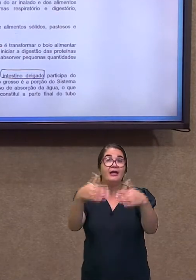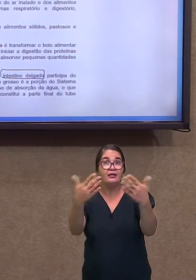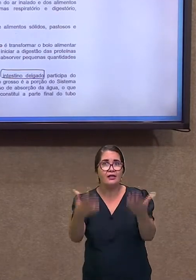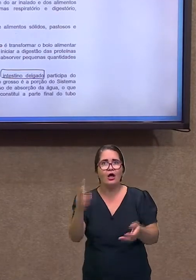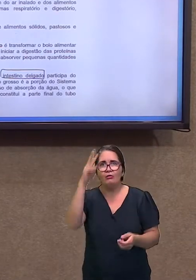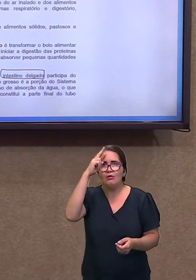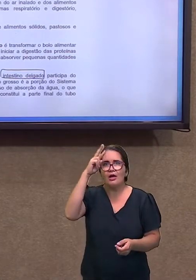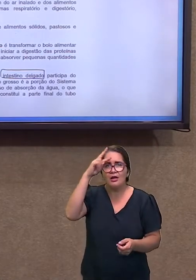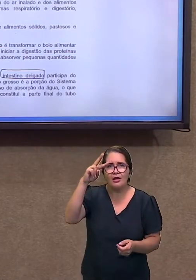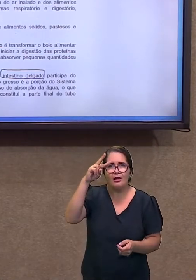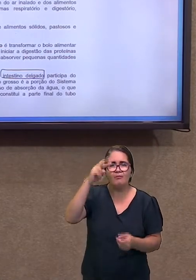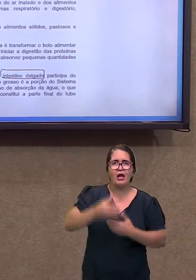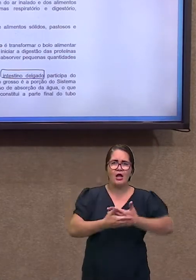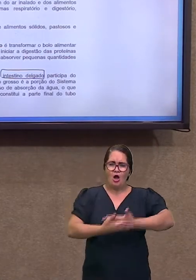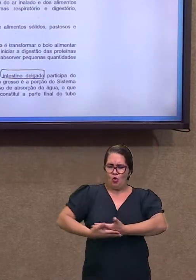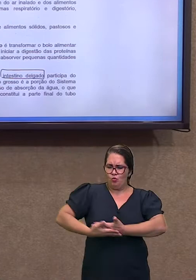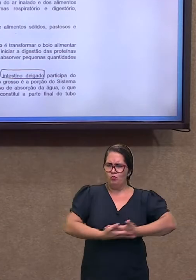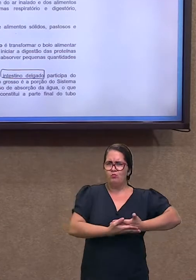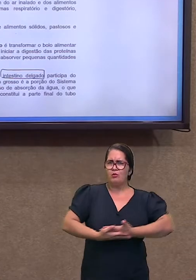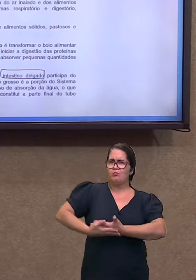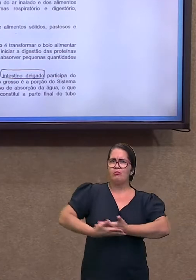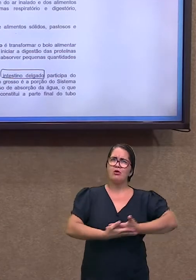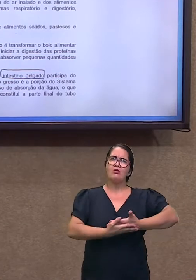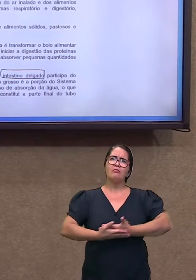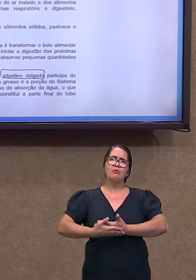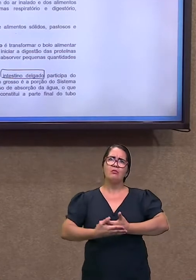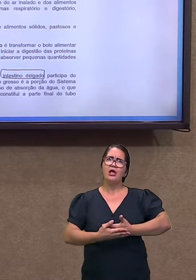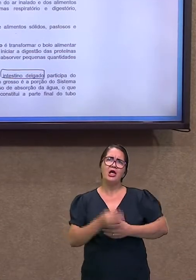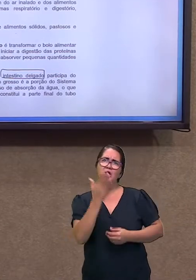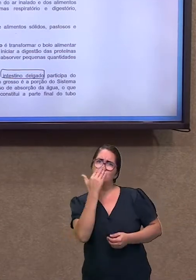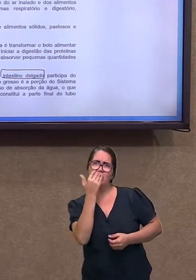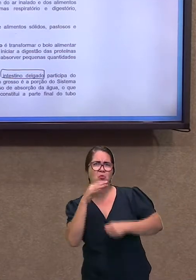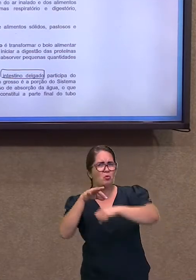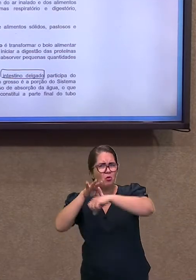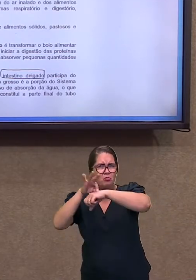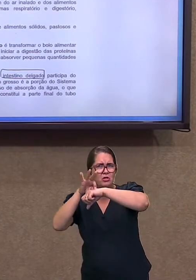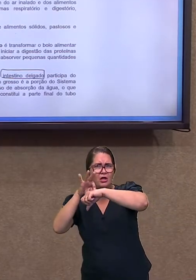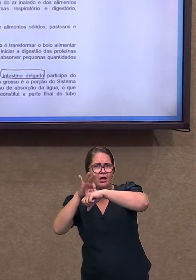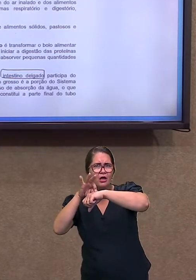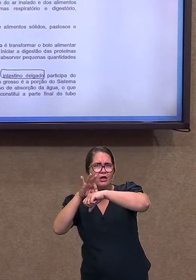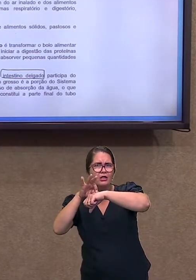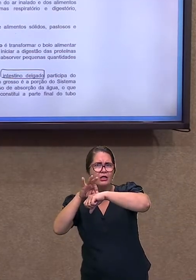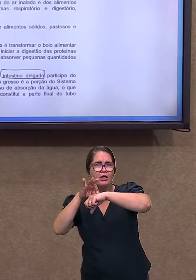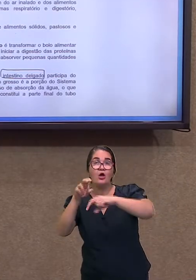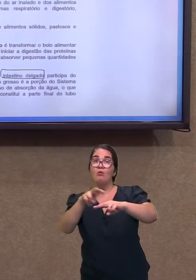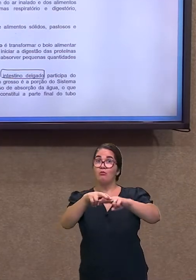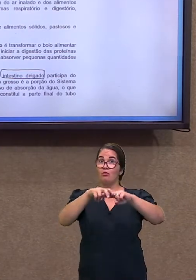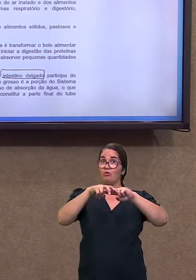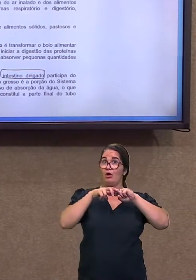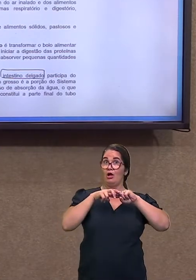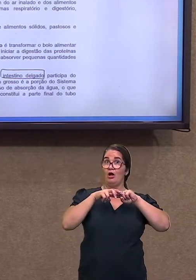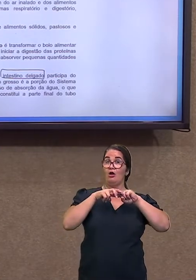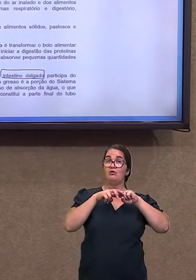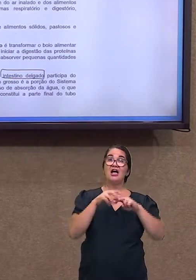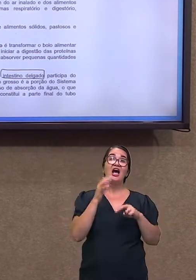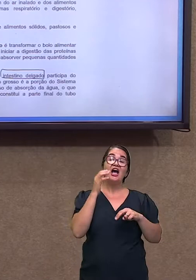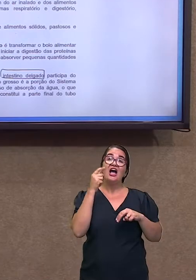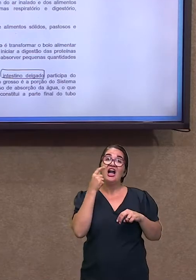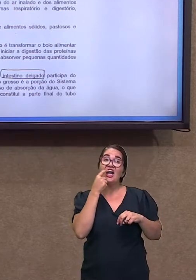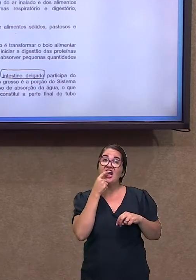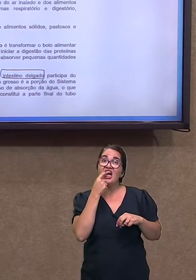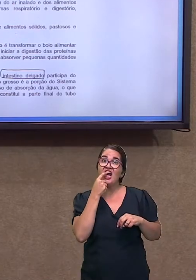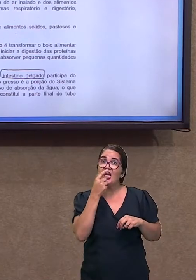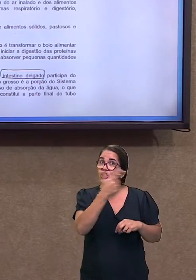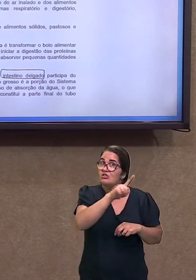Então, a primeira alimentação dela é o quê? É líquida, é o leite, né? Então, tudo dentro do